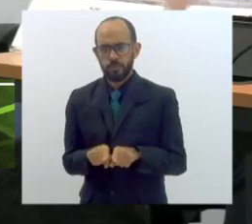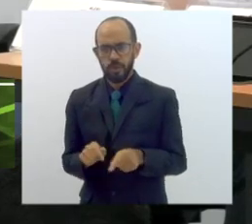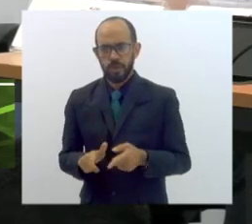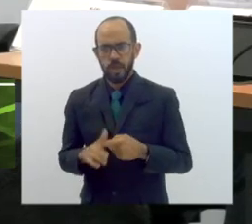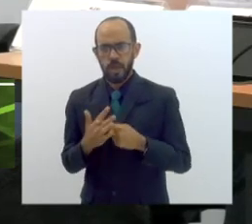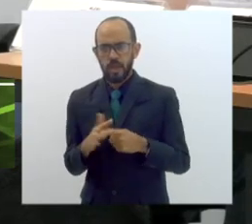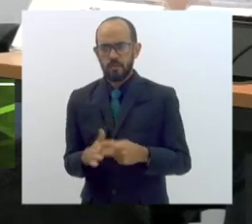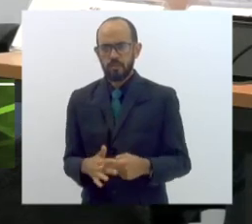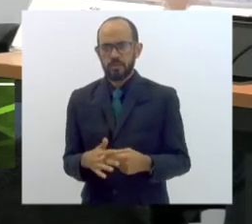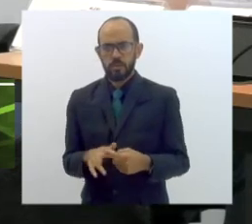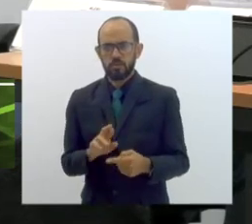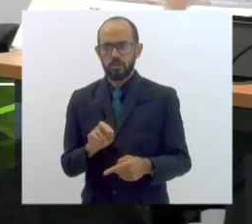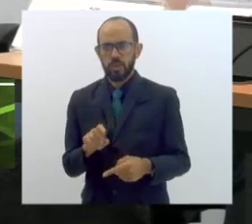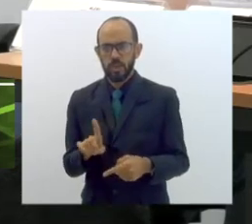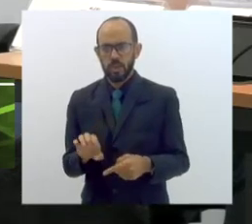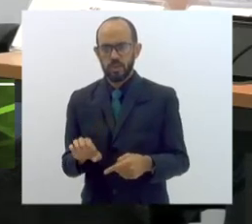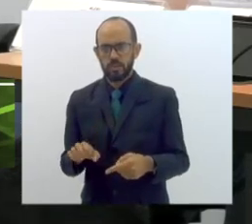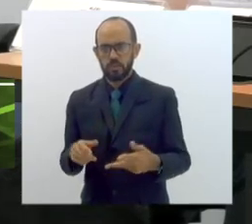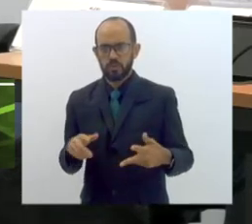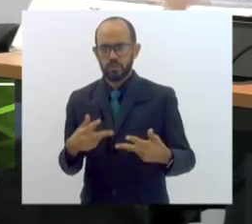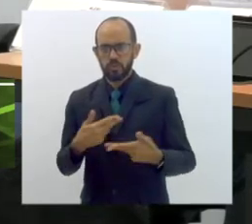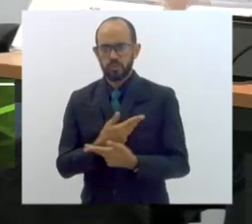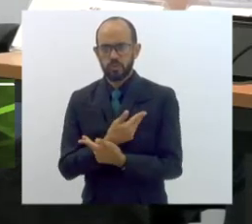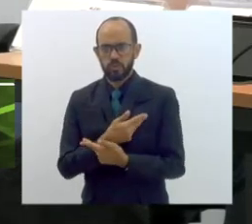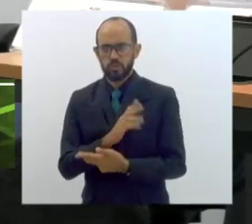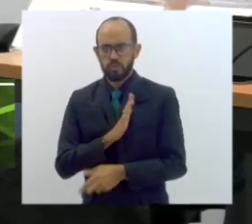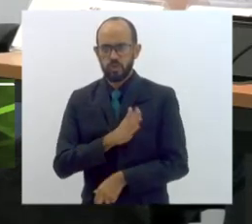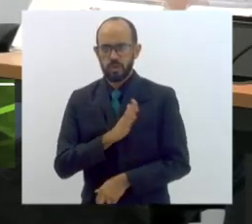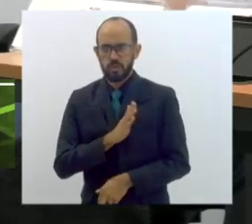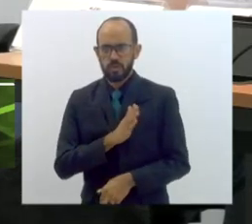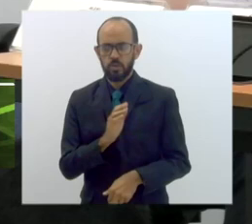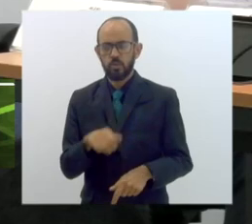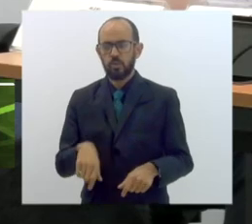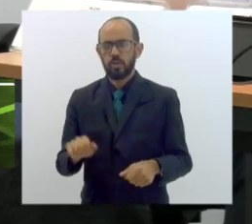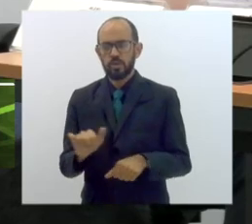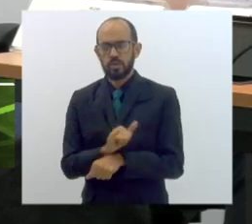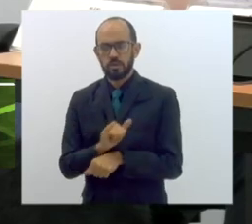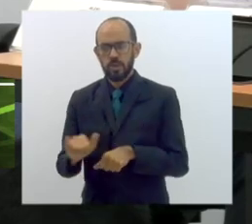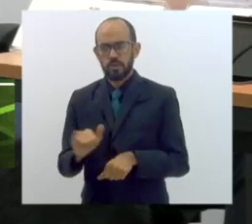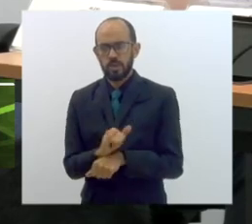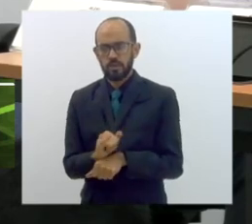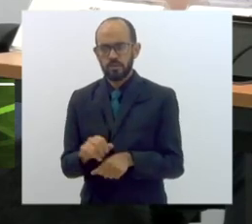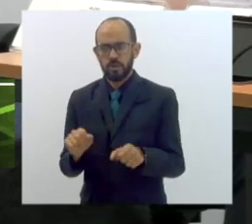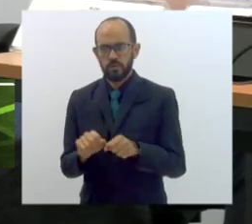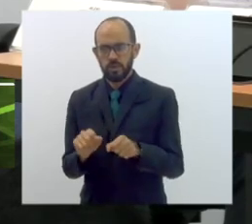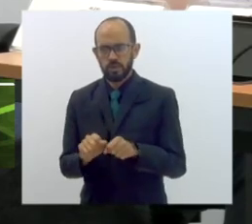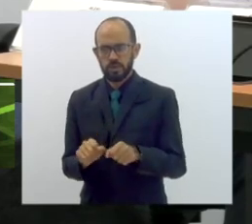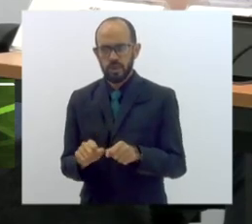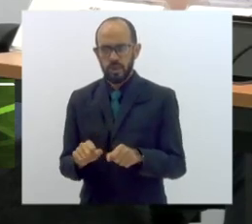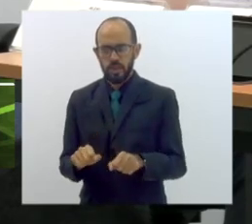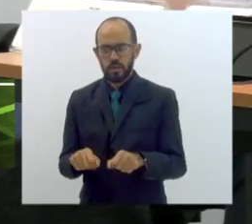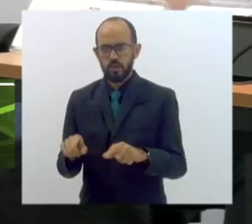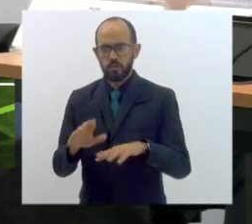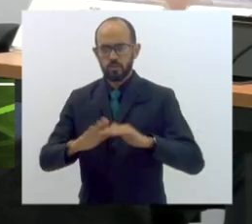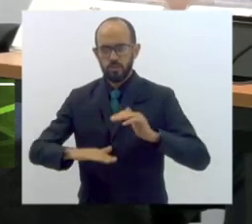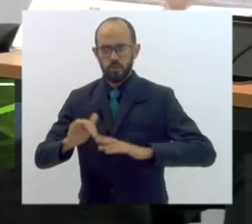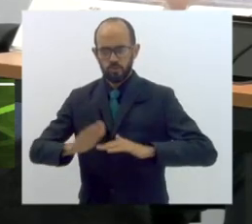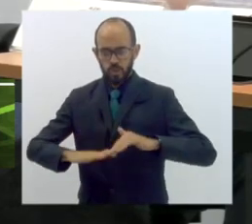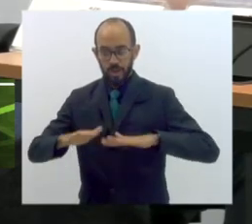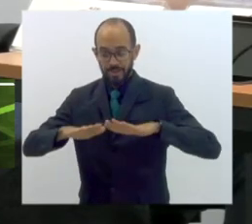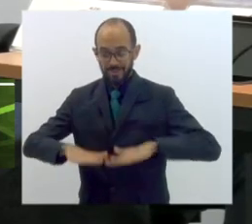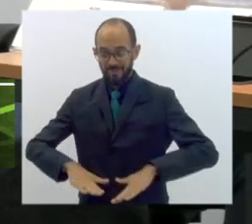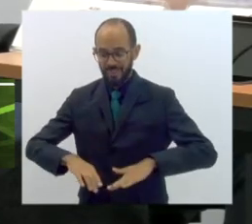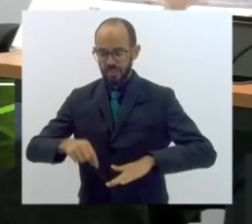rede de referência de cirurgia vascular, a implantação de estratégia que promovam a permanência dos profissionais na saúde, que foi falado